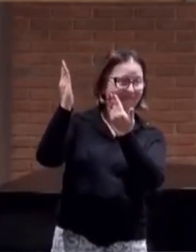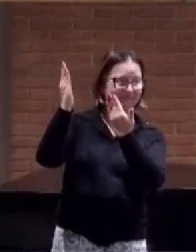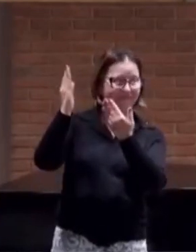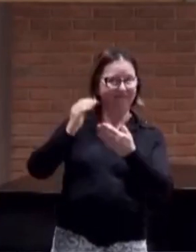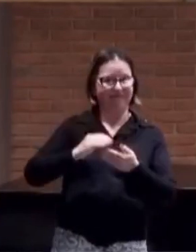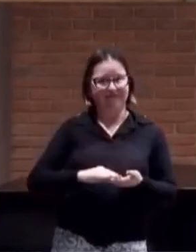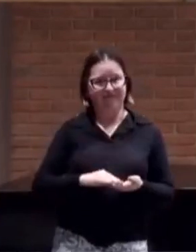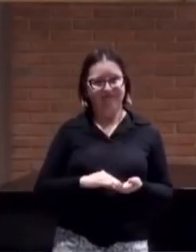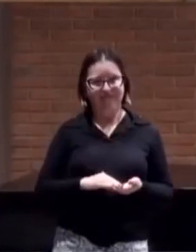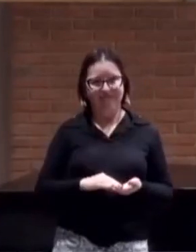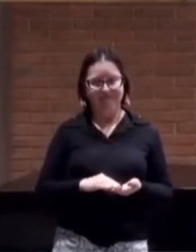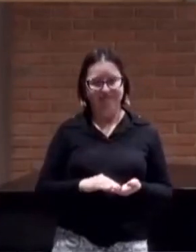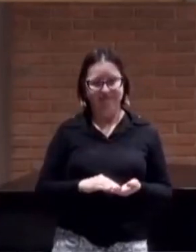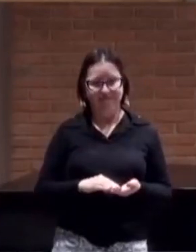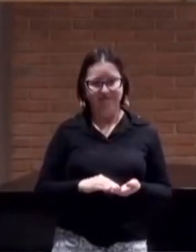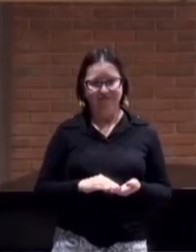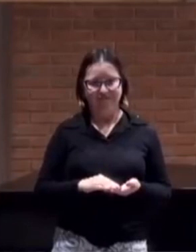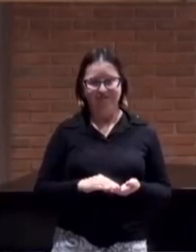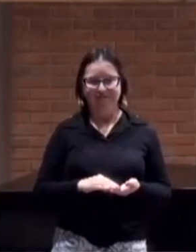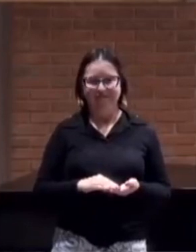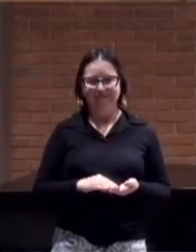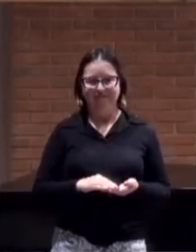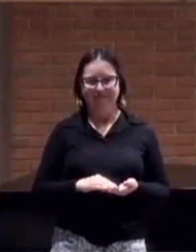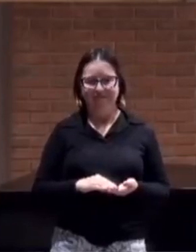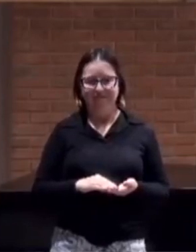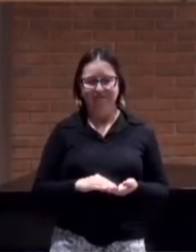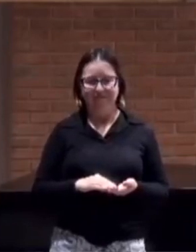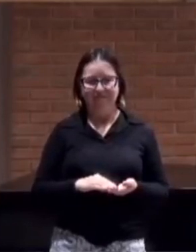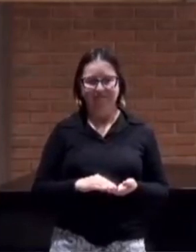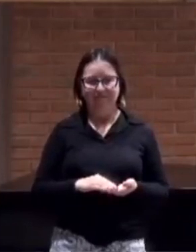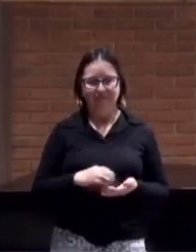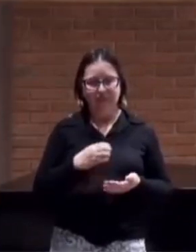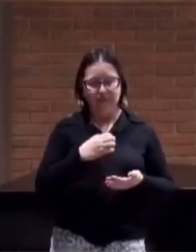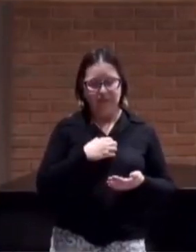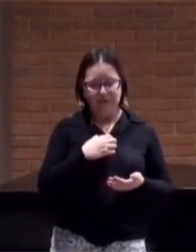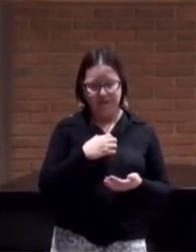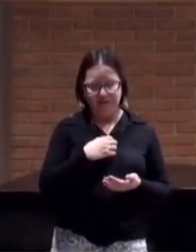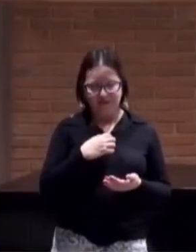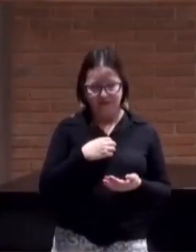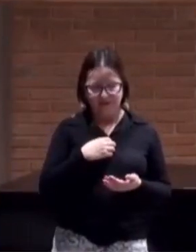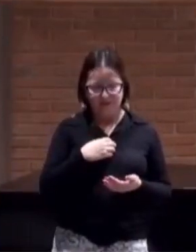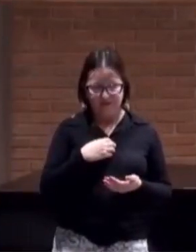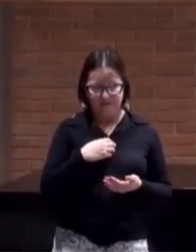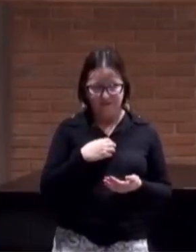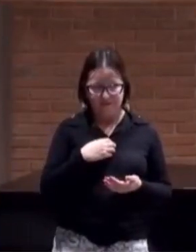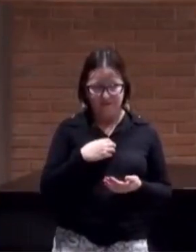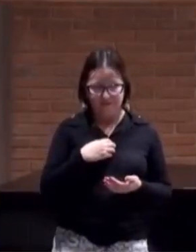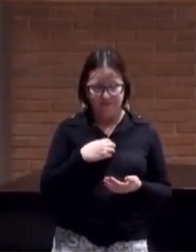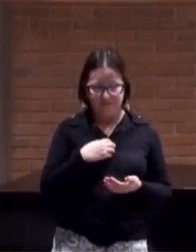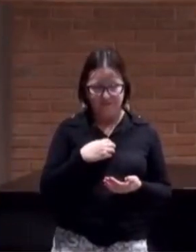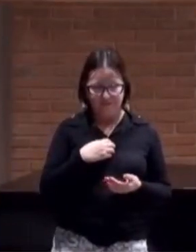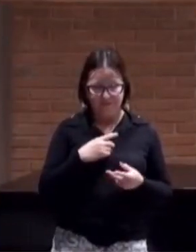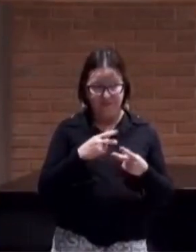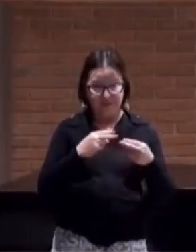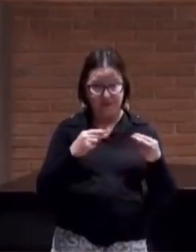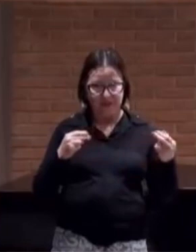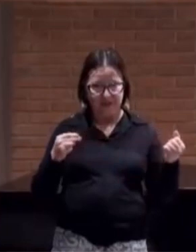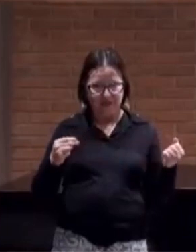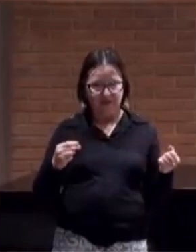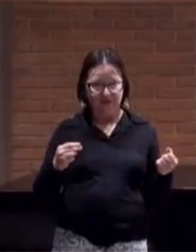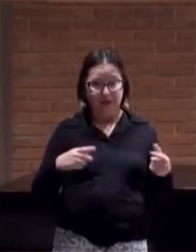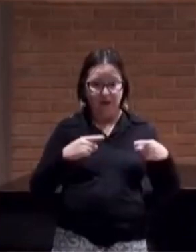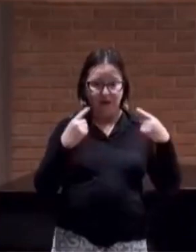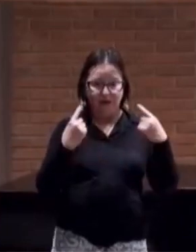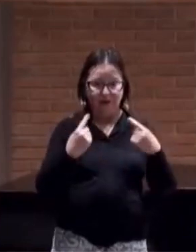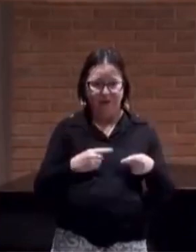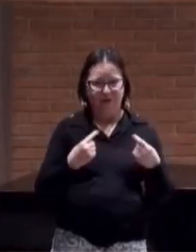de escândalo, no sentido de aquilo que fere ao